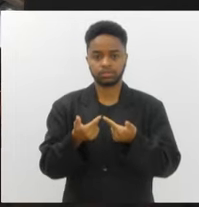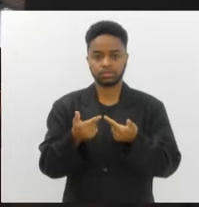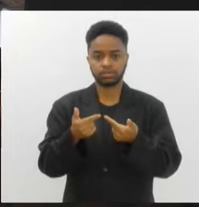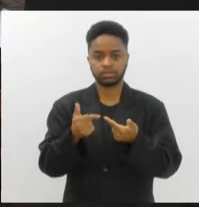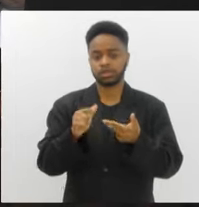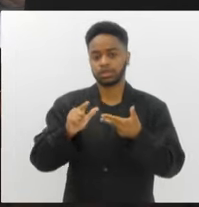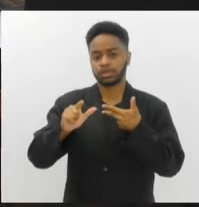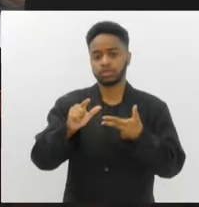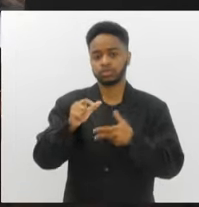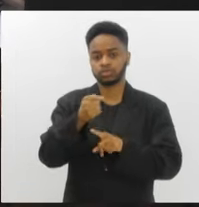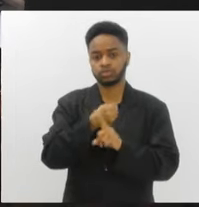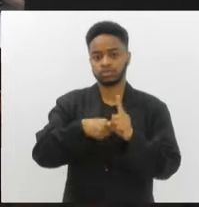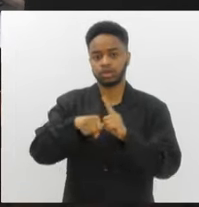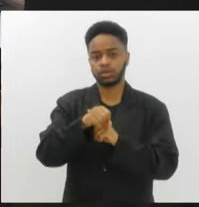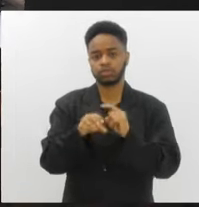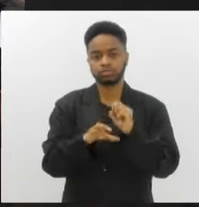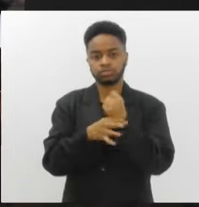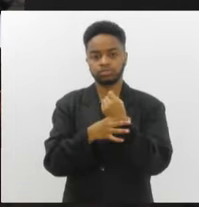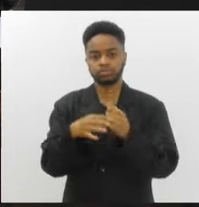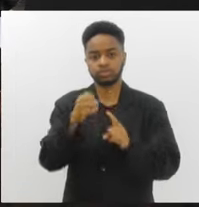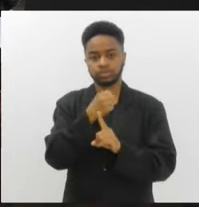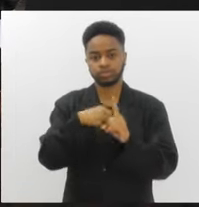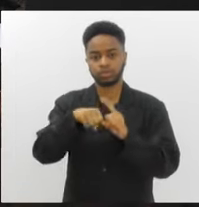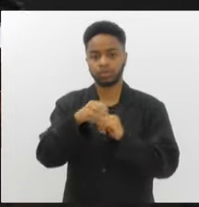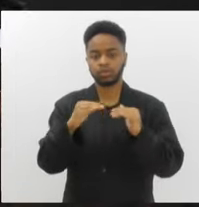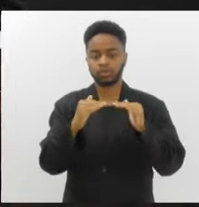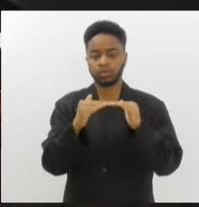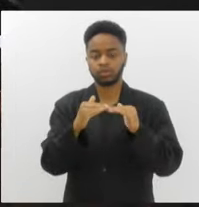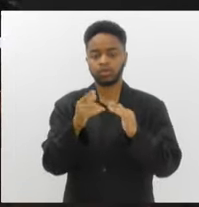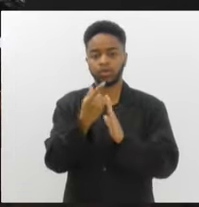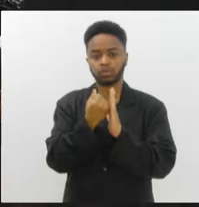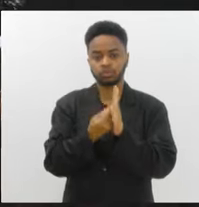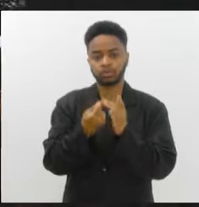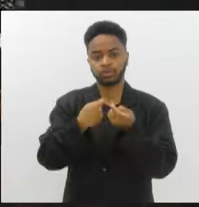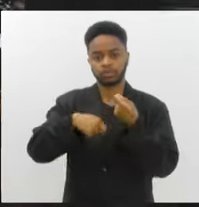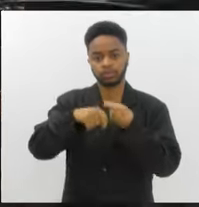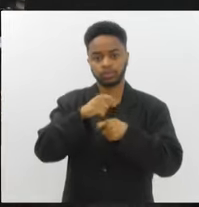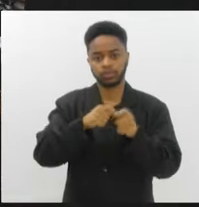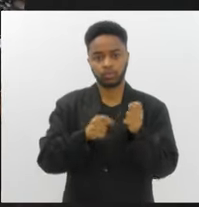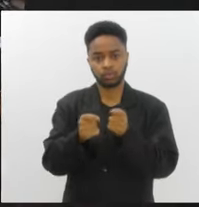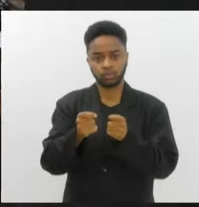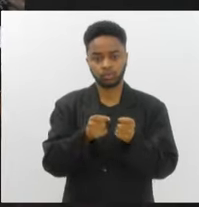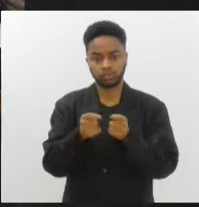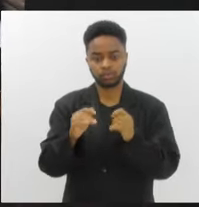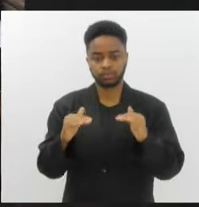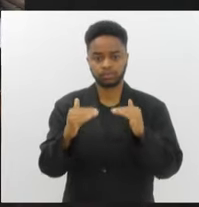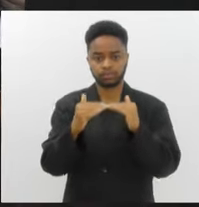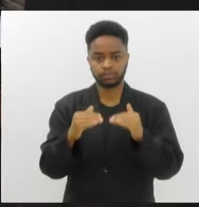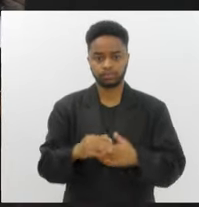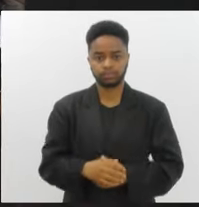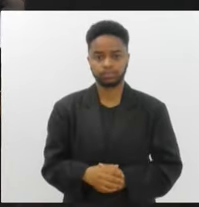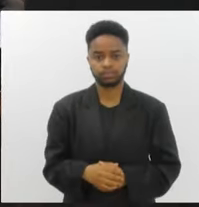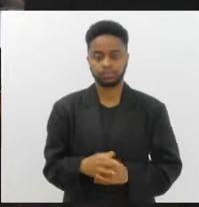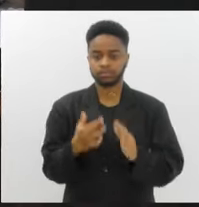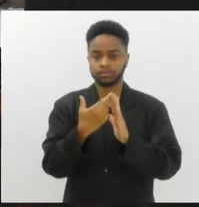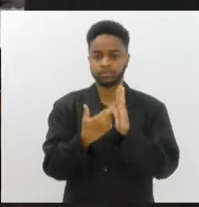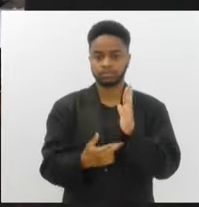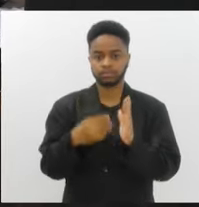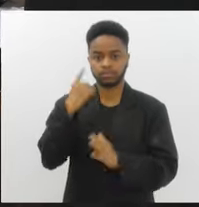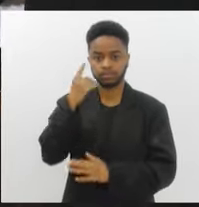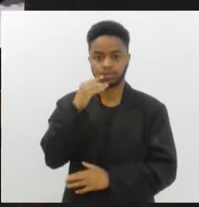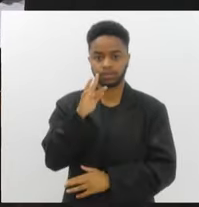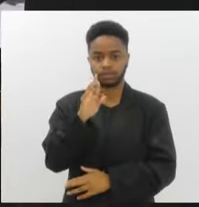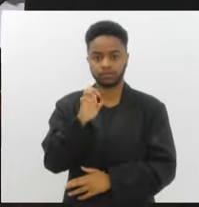legislação social e seguridade social favorável e de orçamento, finanças, fiscalização financeira e controle favorável. Relatores, deputados